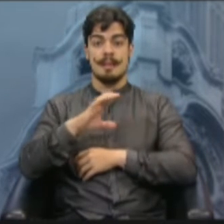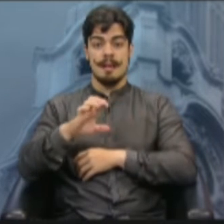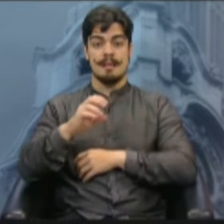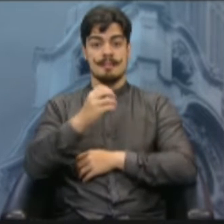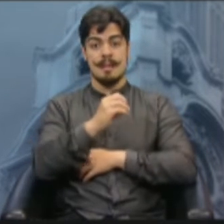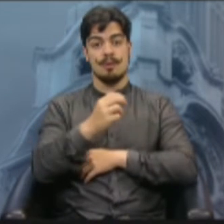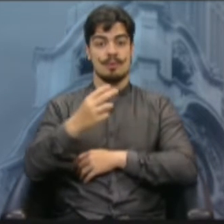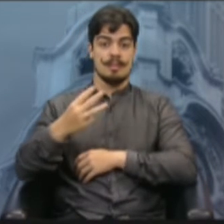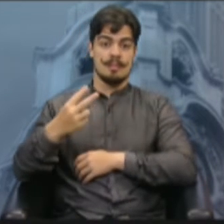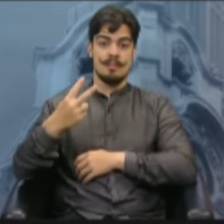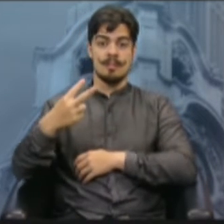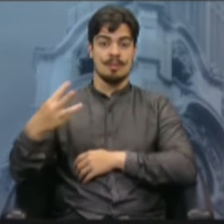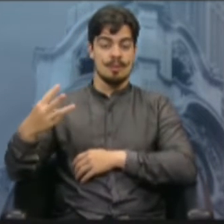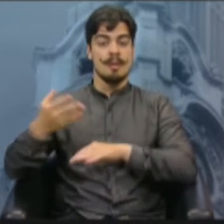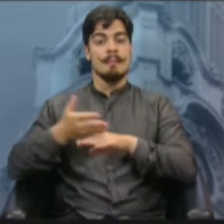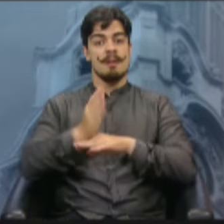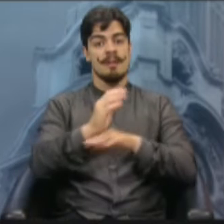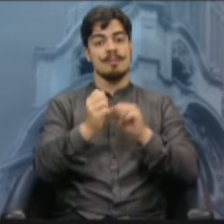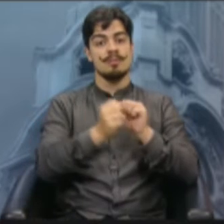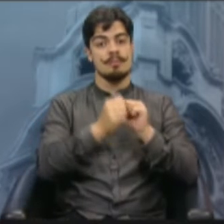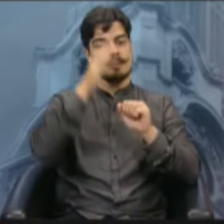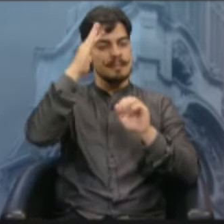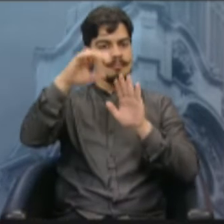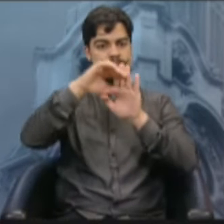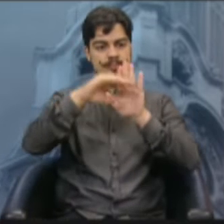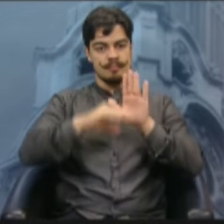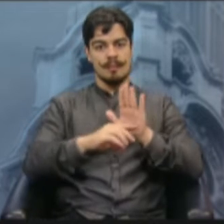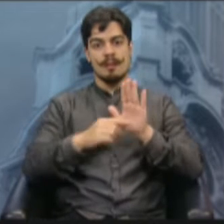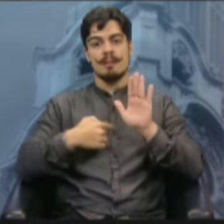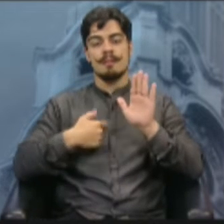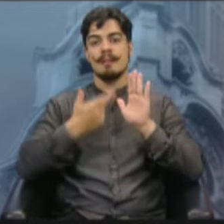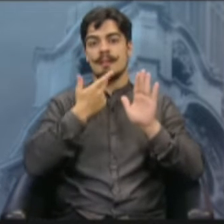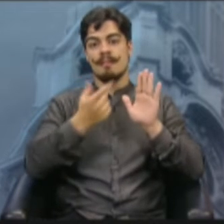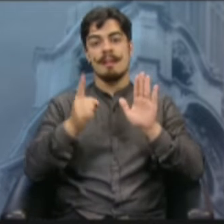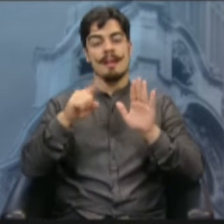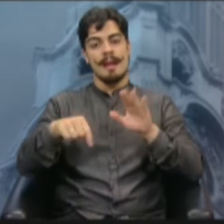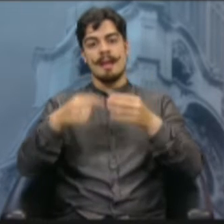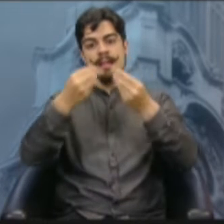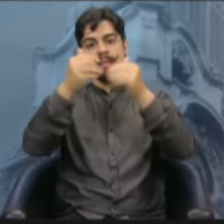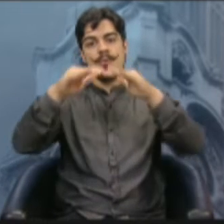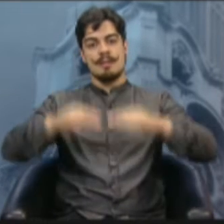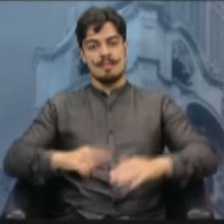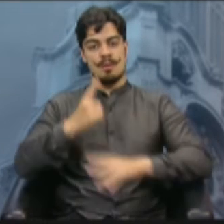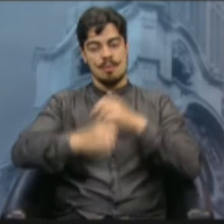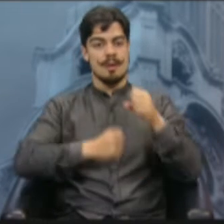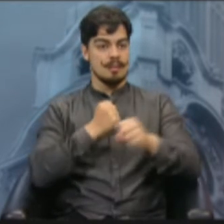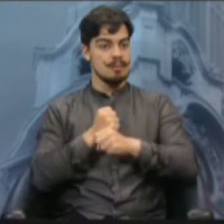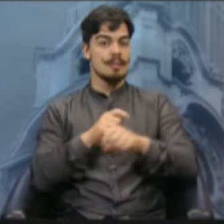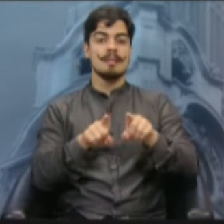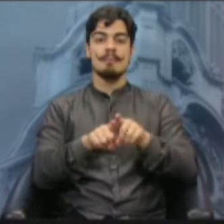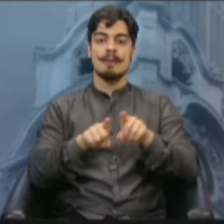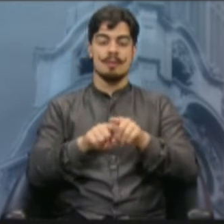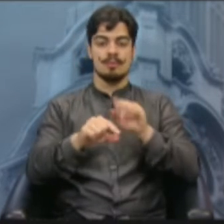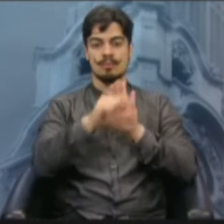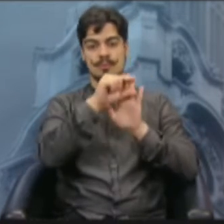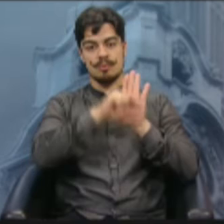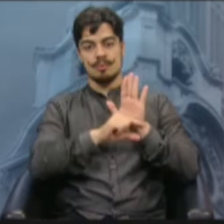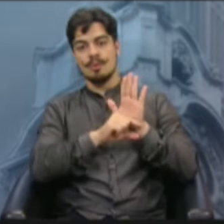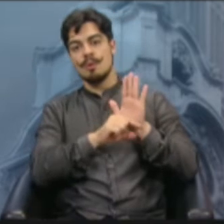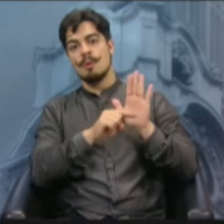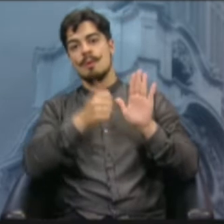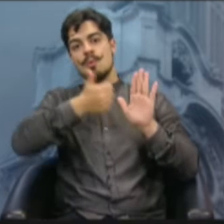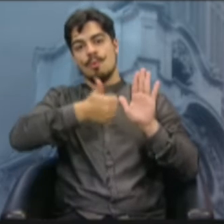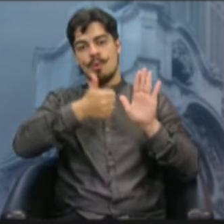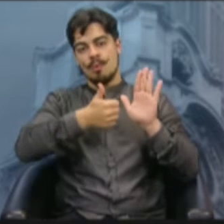com os dispositivos do inciso 2º do artigo 1º, que fala na demolição de um ano, e com o dispositivo parágrafo único do artigo 3º, que fala